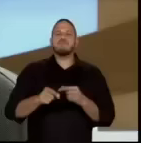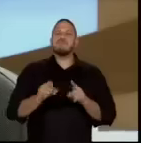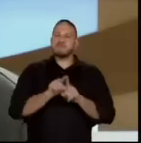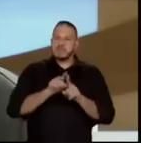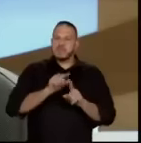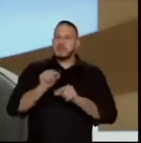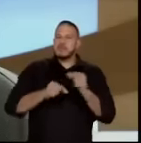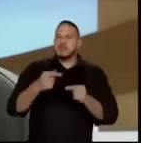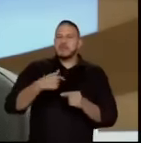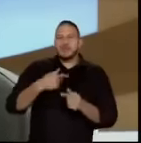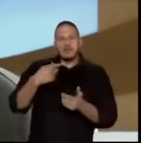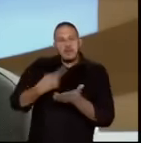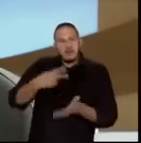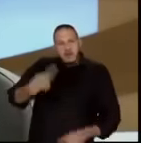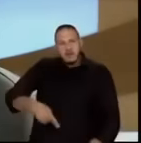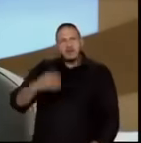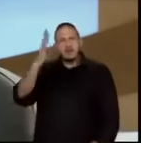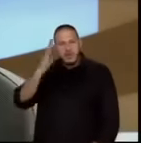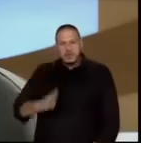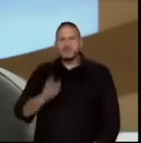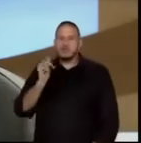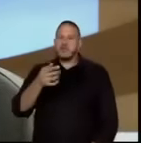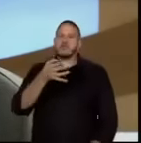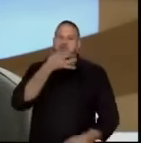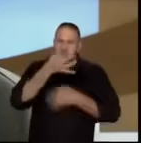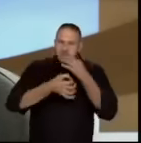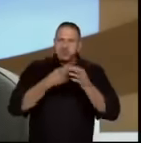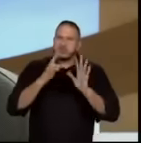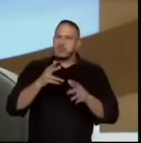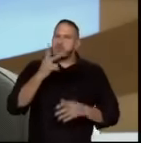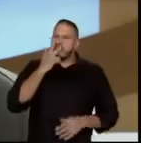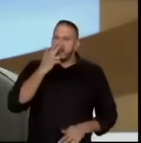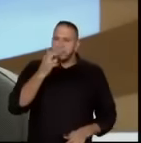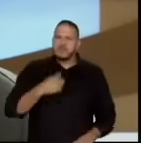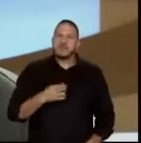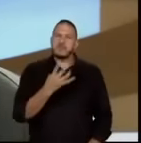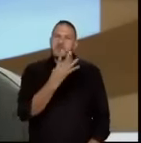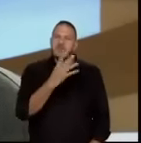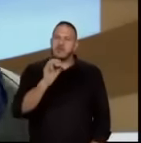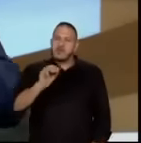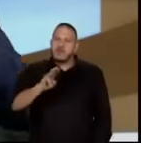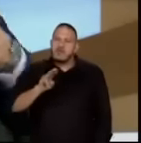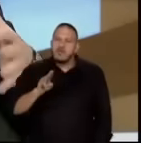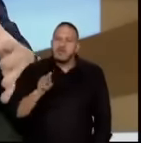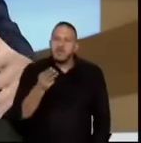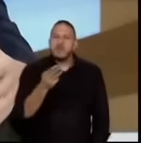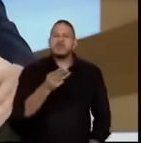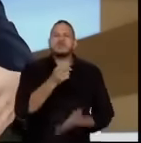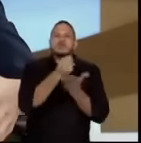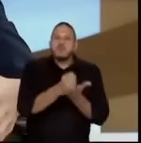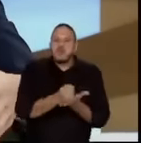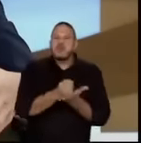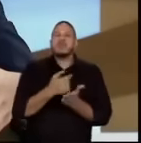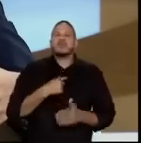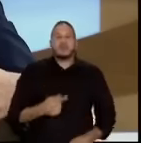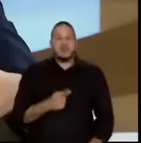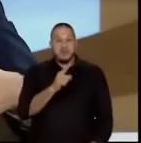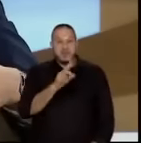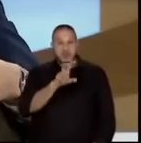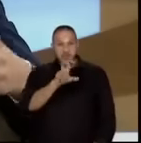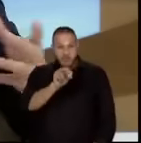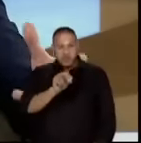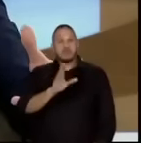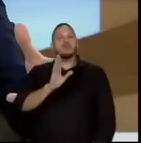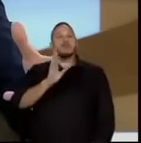perdão, que o Brasil mensurou, salvo engano, 400 milhões de toneladas, das quais 150 já